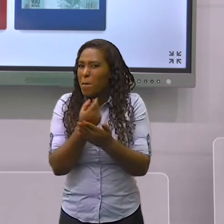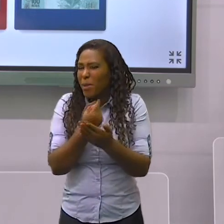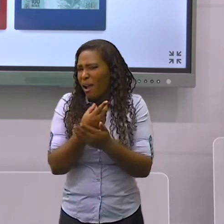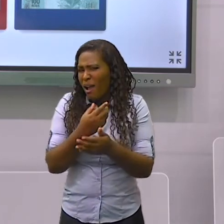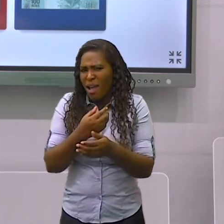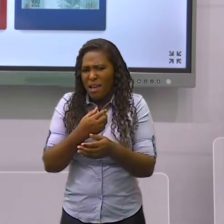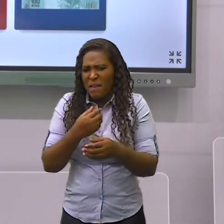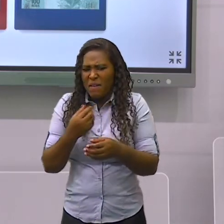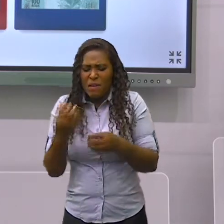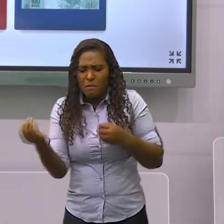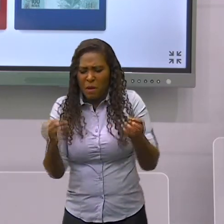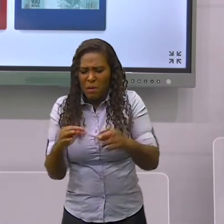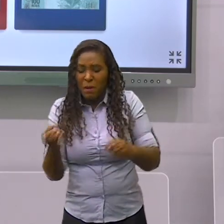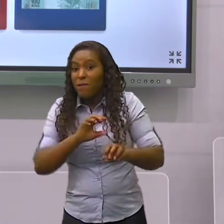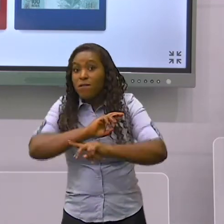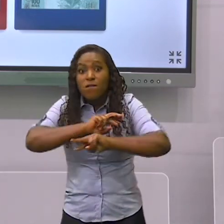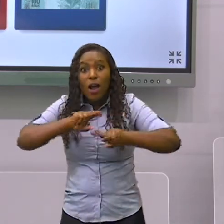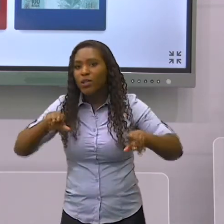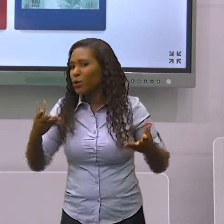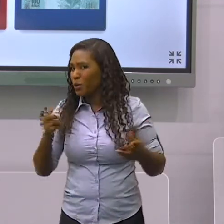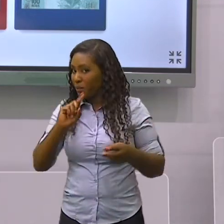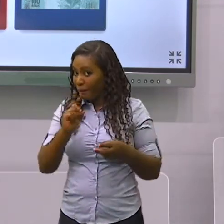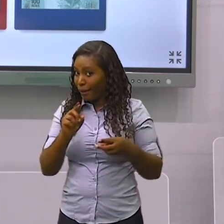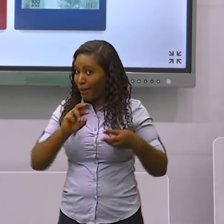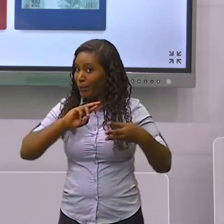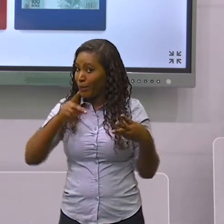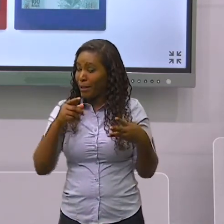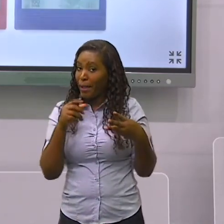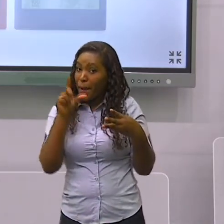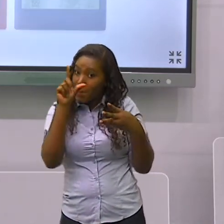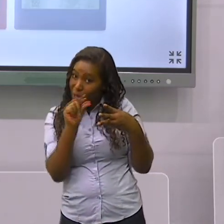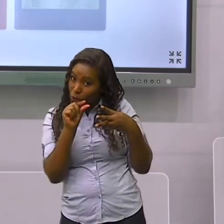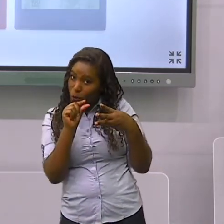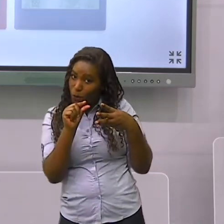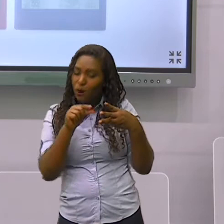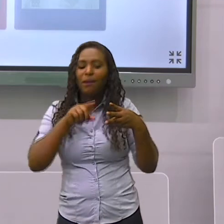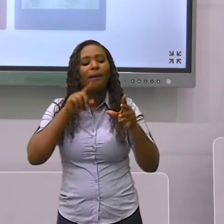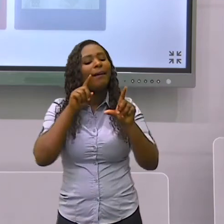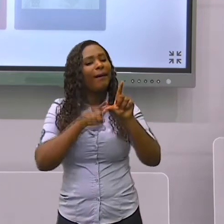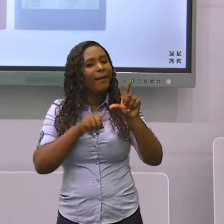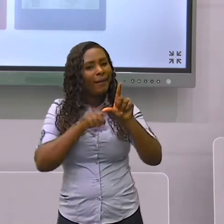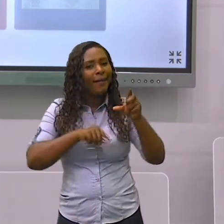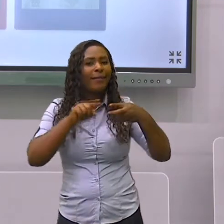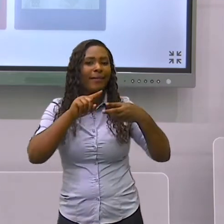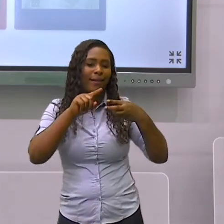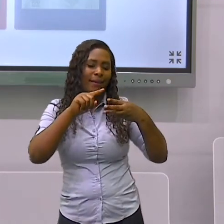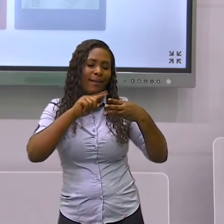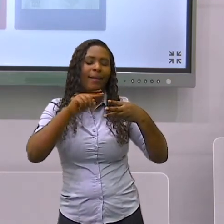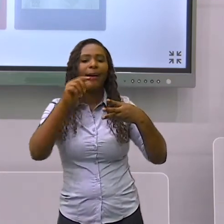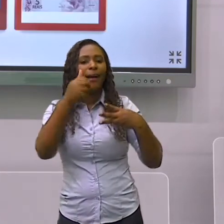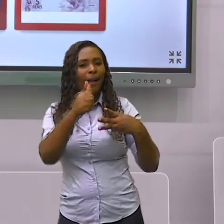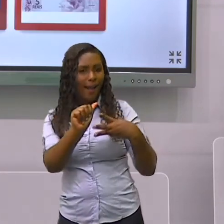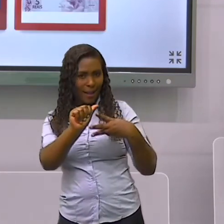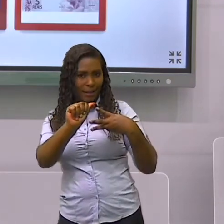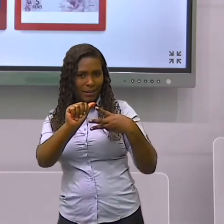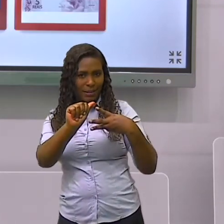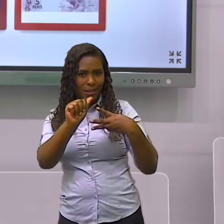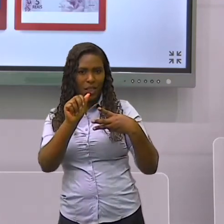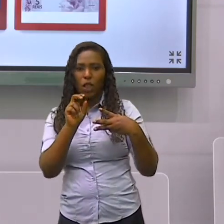valor. Nós estamos falando da letra A, R$2. E